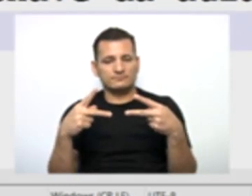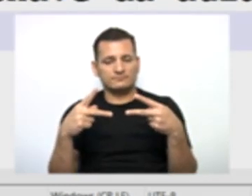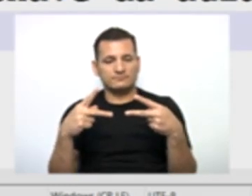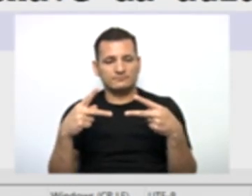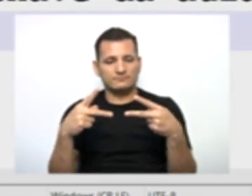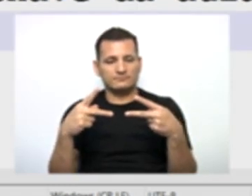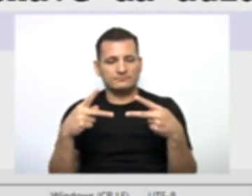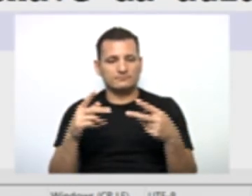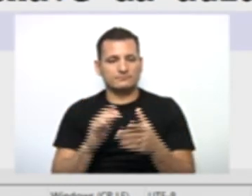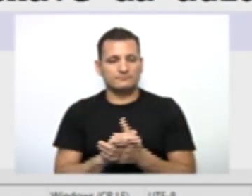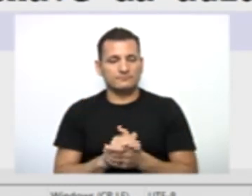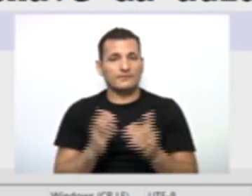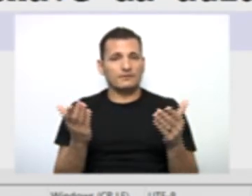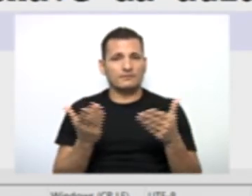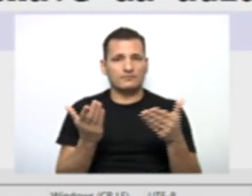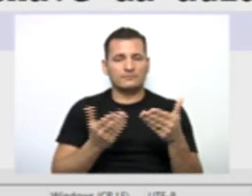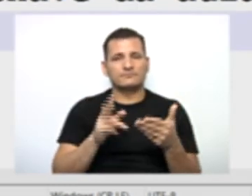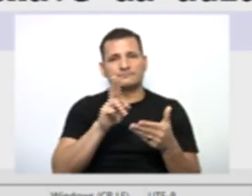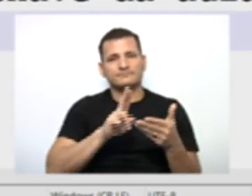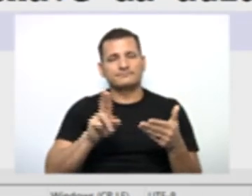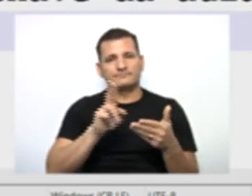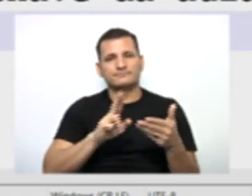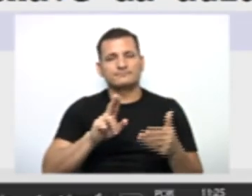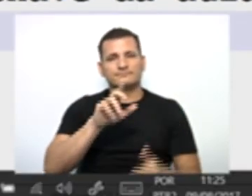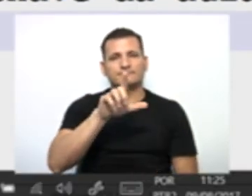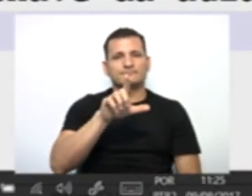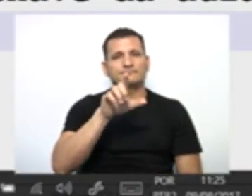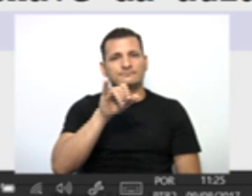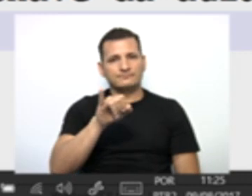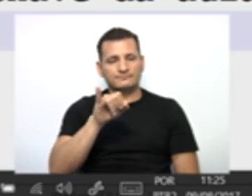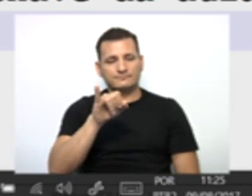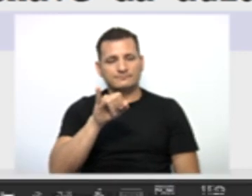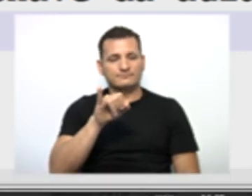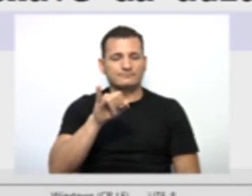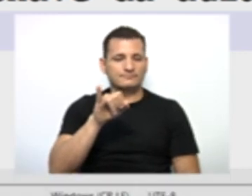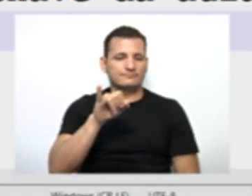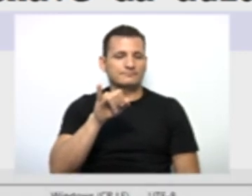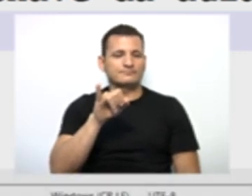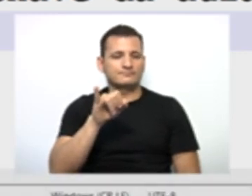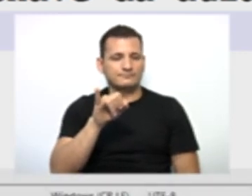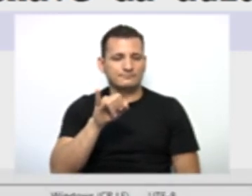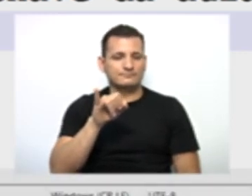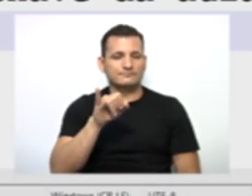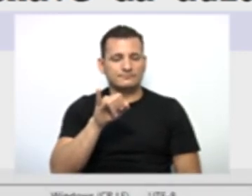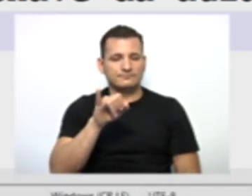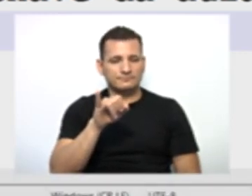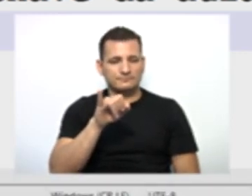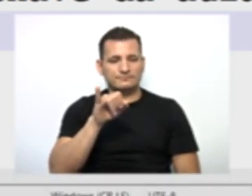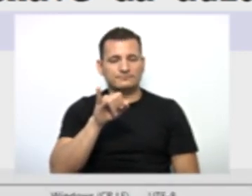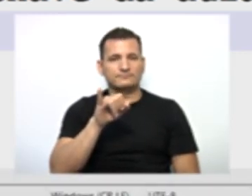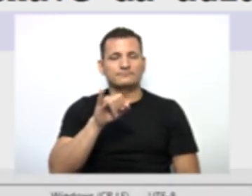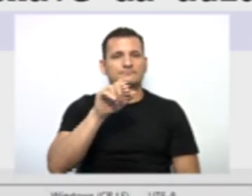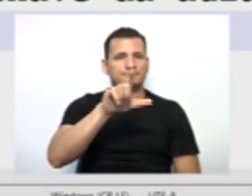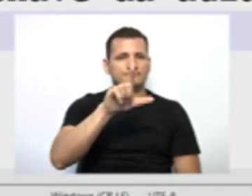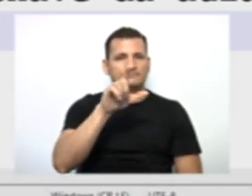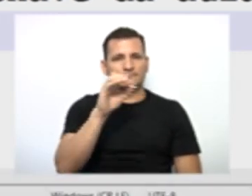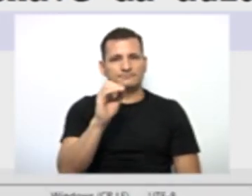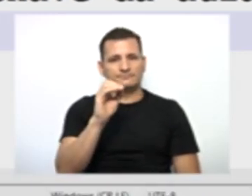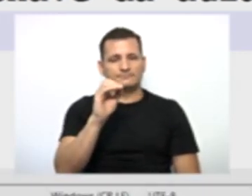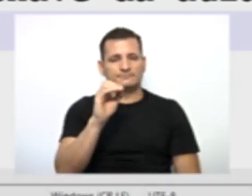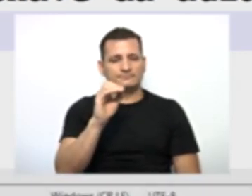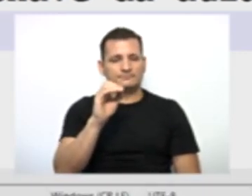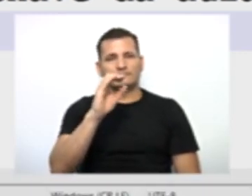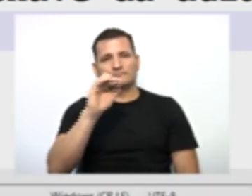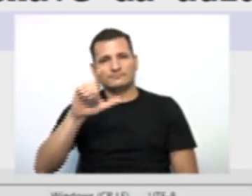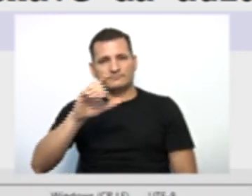parágrafo. Então, eu vou usar agora aquele comando da lista ordenada, que é a